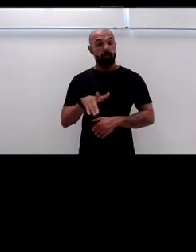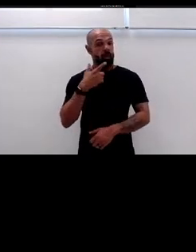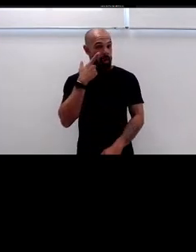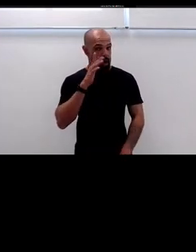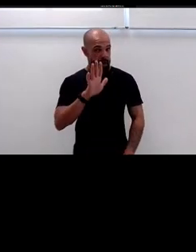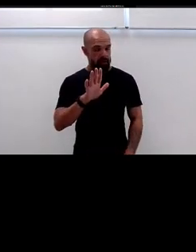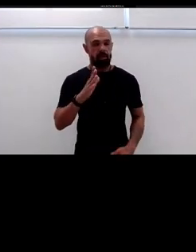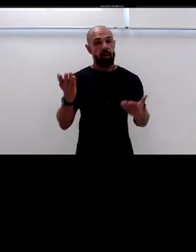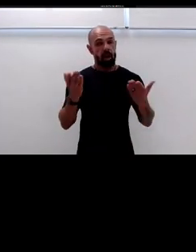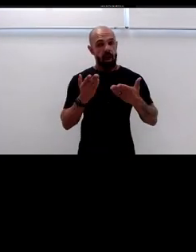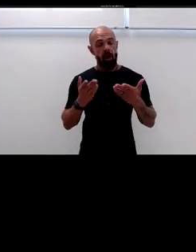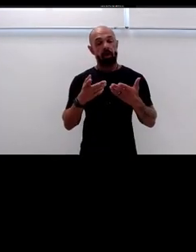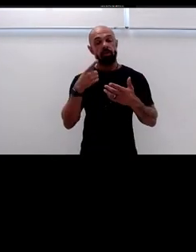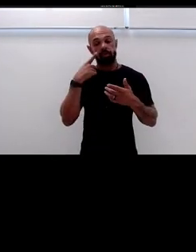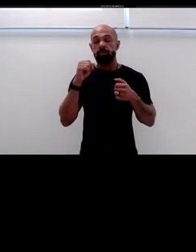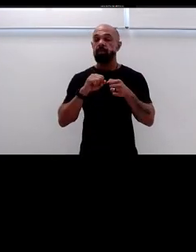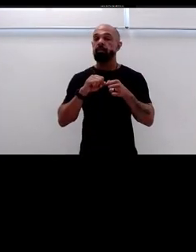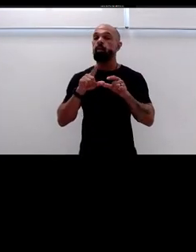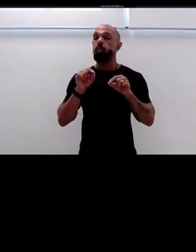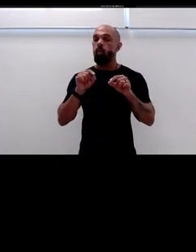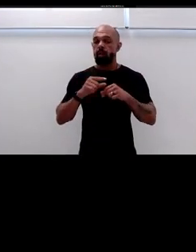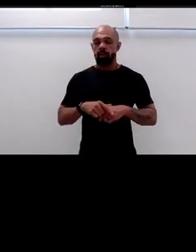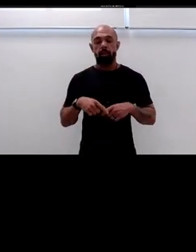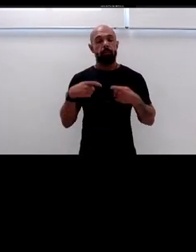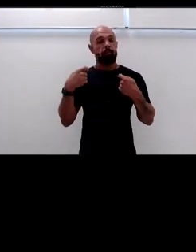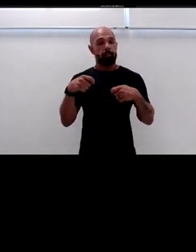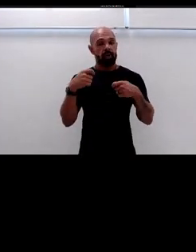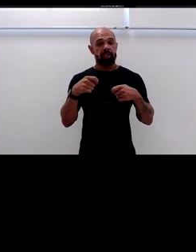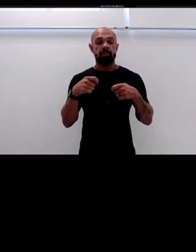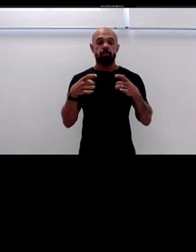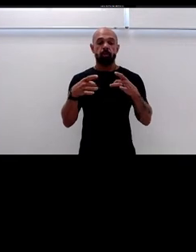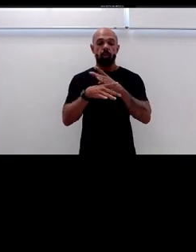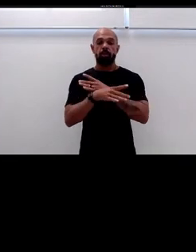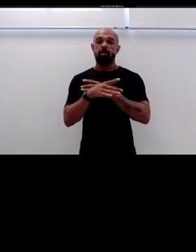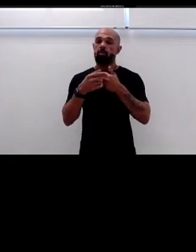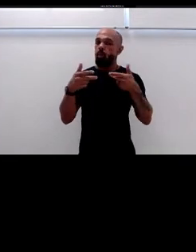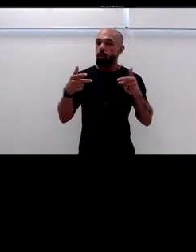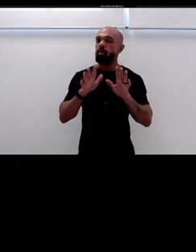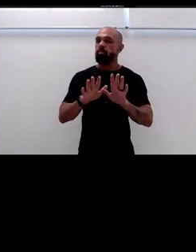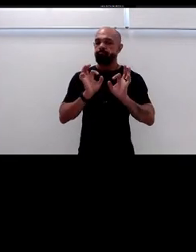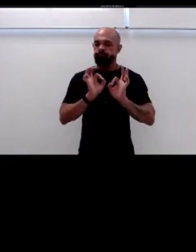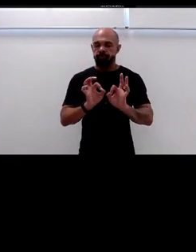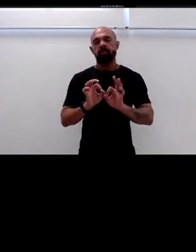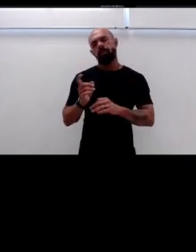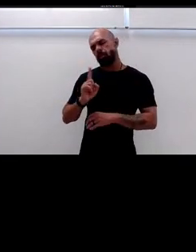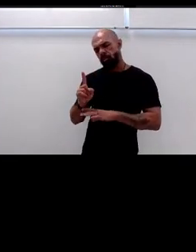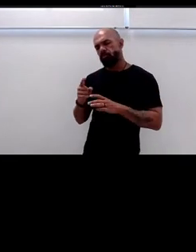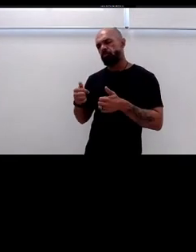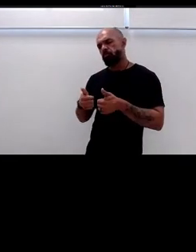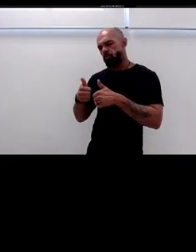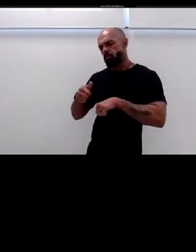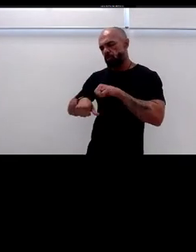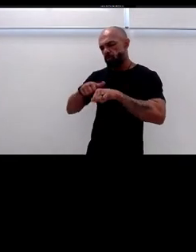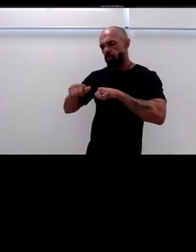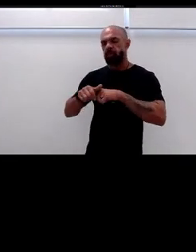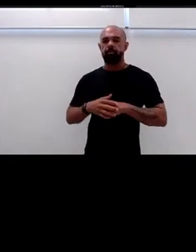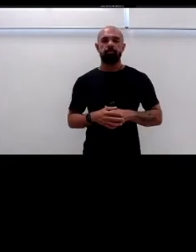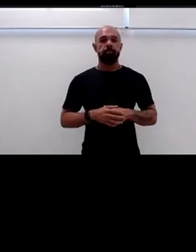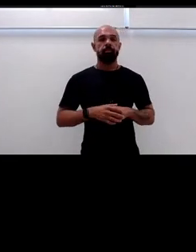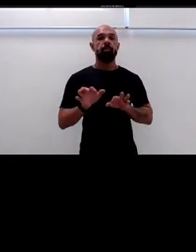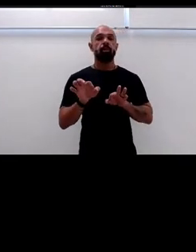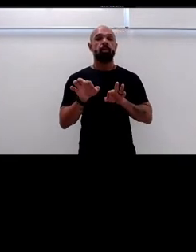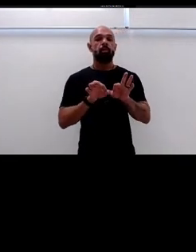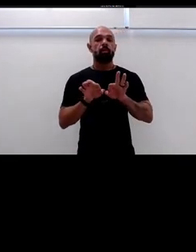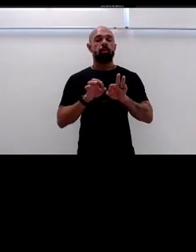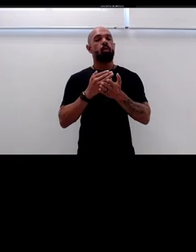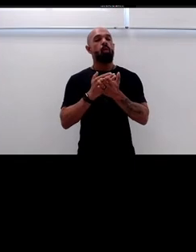você tem que ver o seguinte. É preciso definir melhor essas coisas. Olha. Sim, sim, vou trabalhar melhor. O projeto foi iniciado